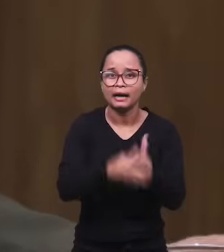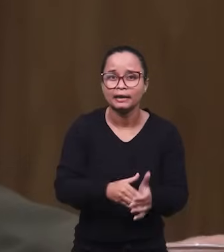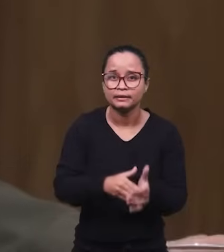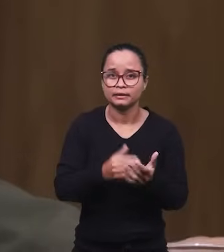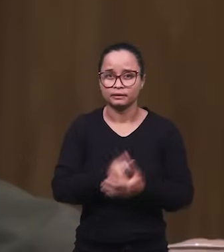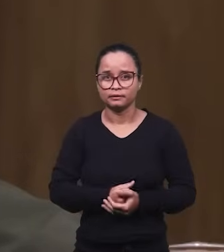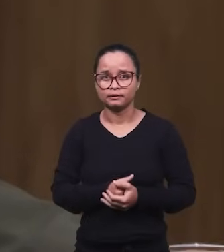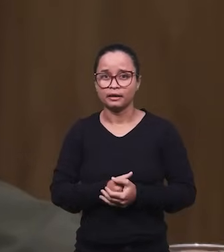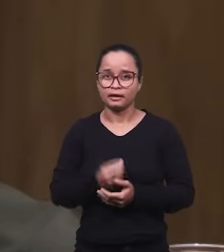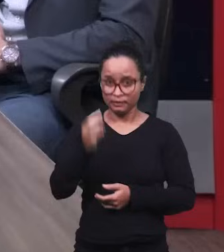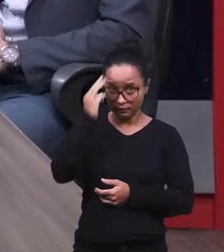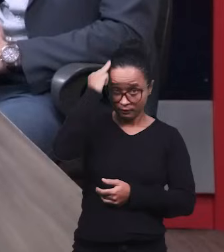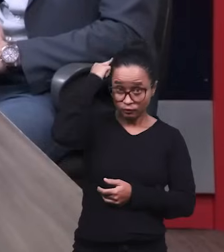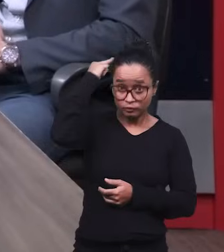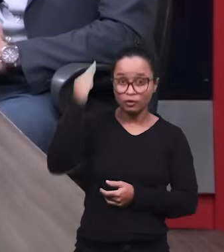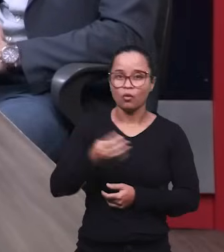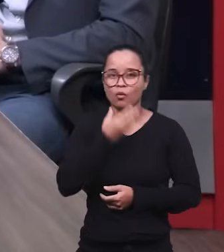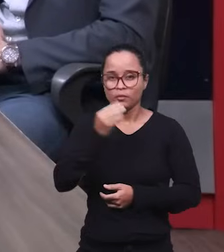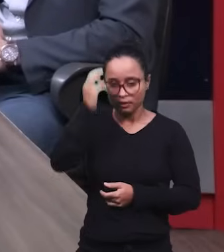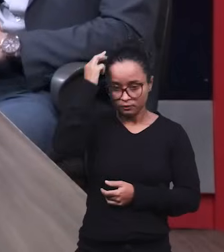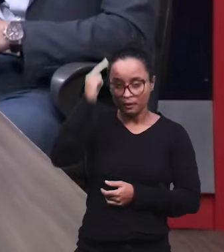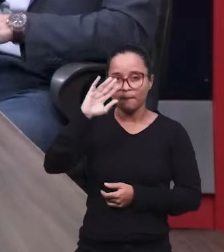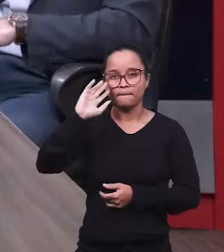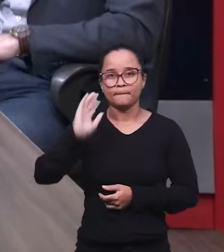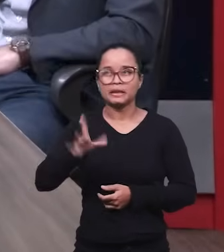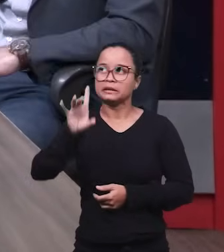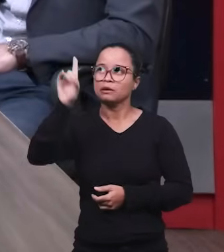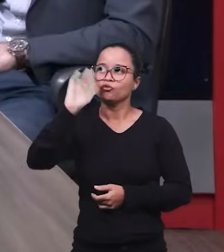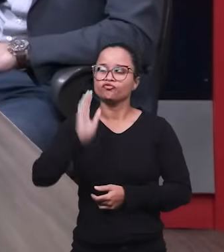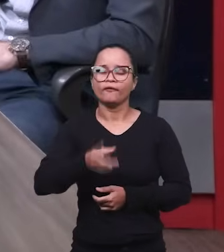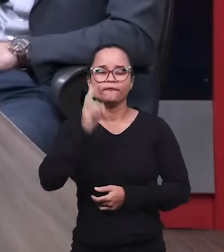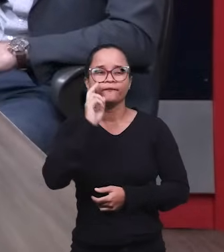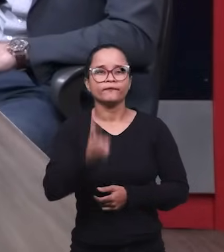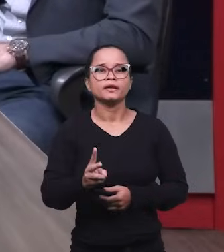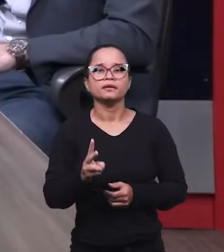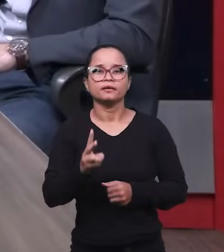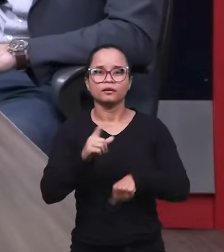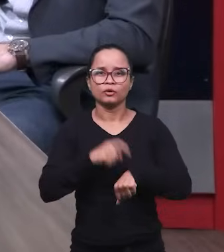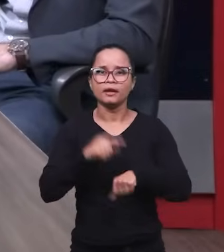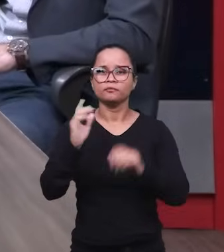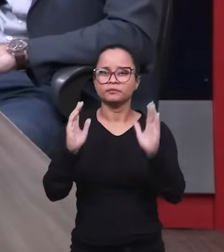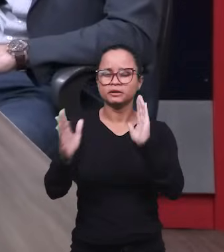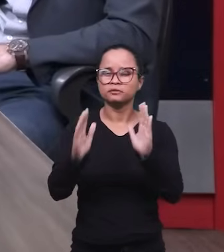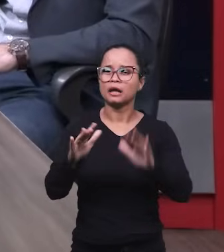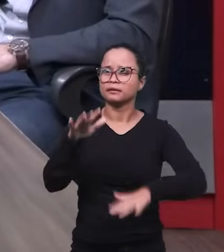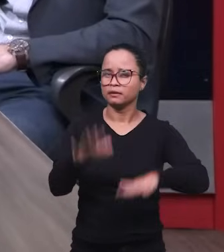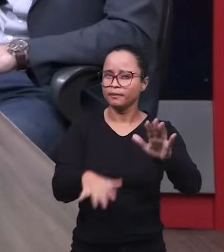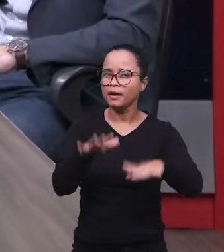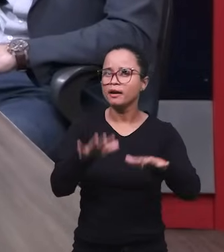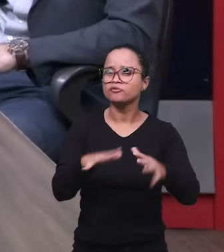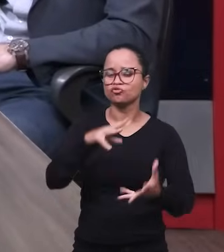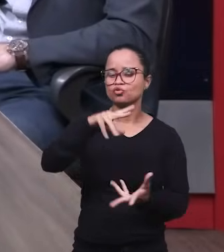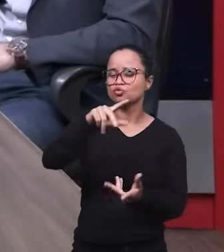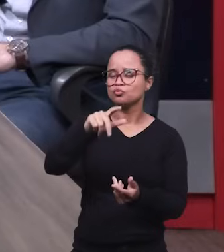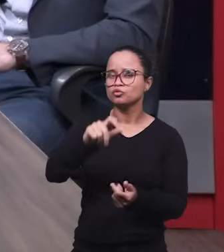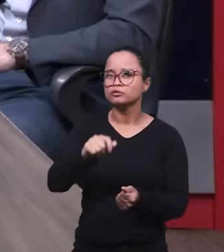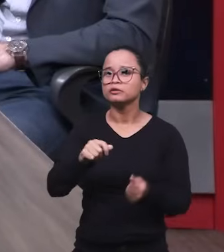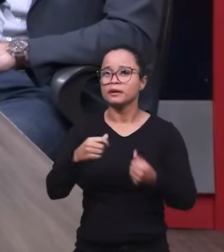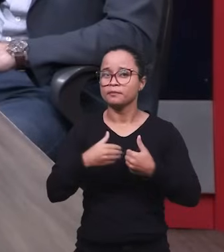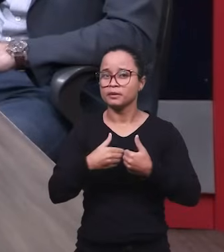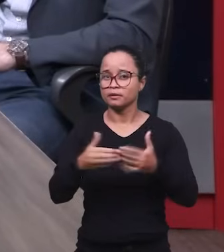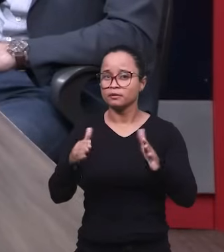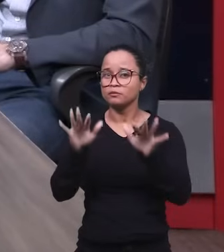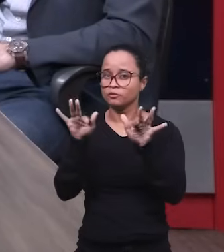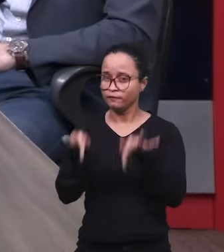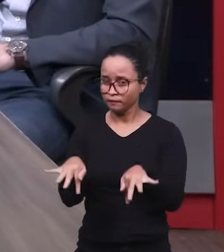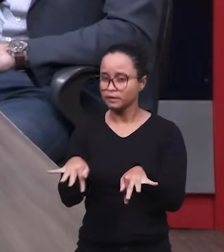era absoluto, mas Deus já entendia o tempo como relativo. Então, tudo é relativo nesse universo. Tudo tem